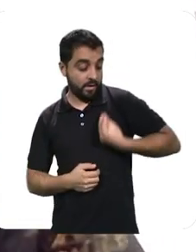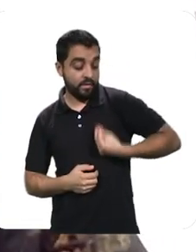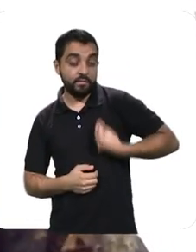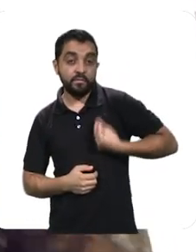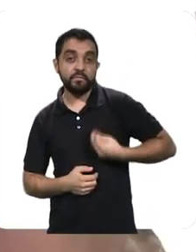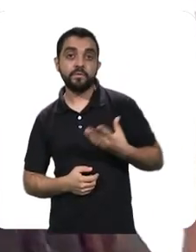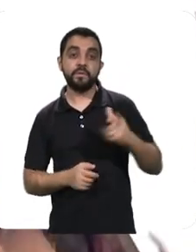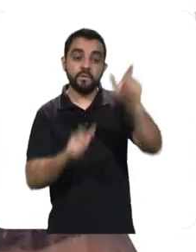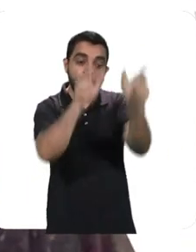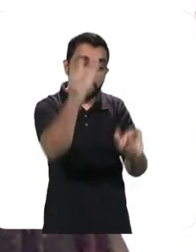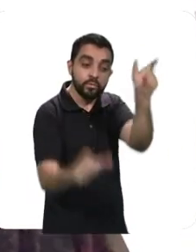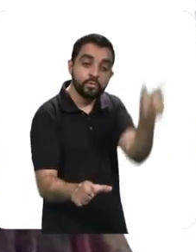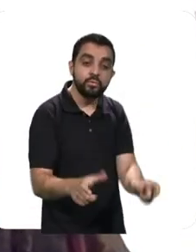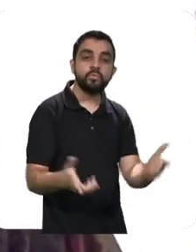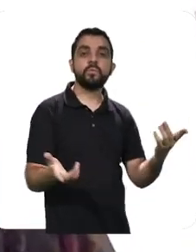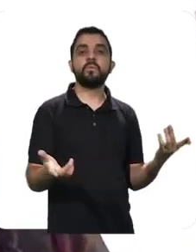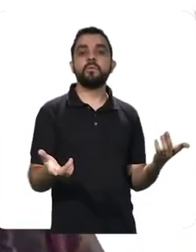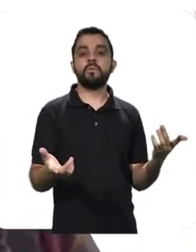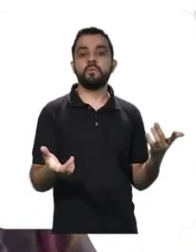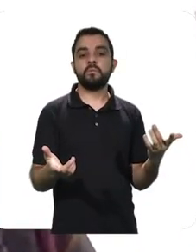aonde vidas